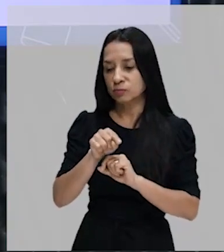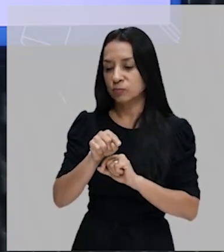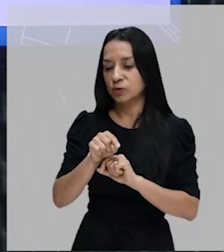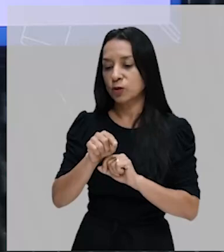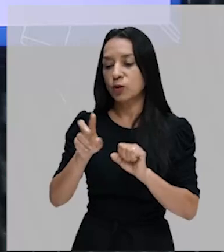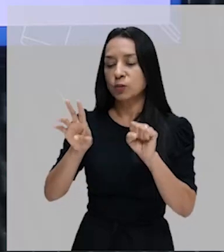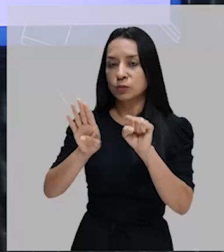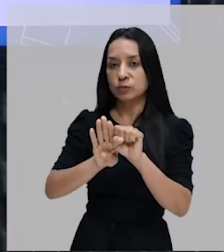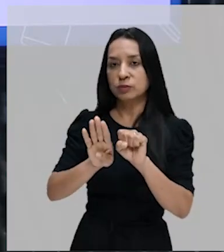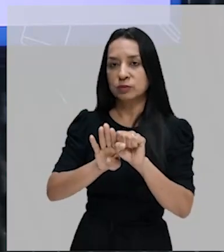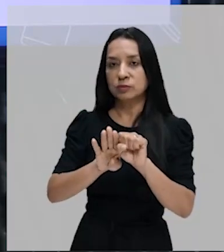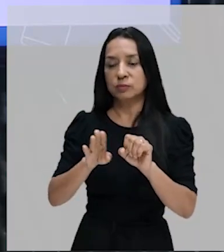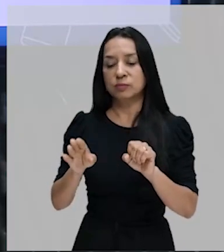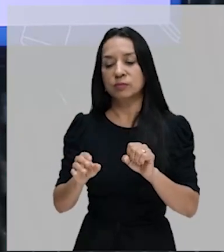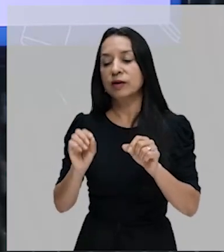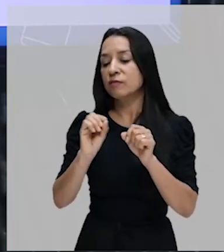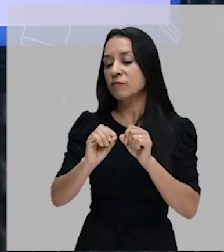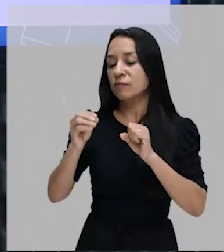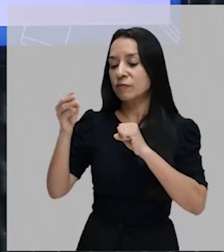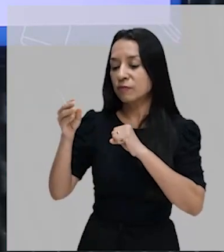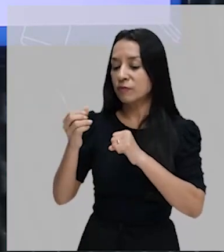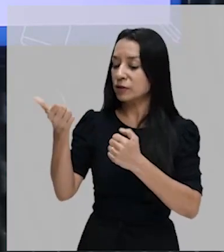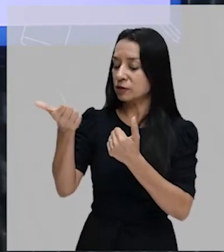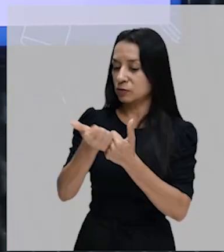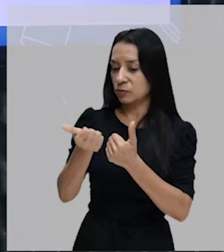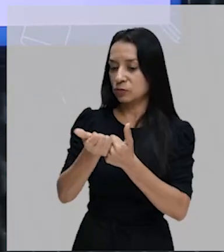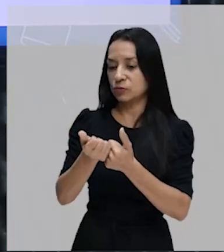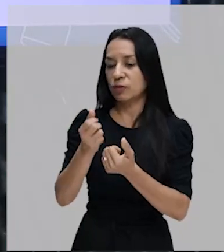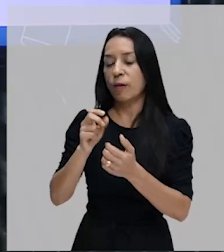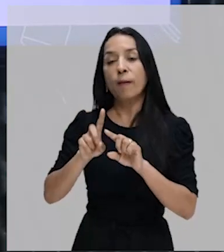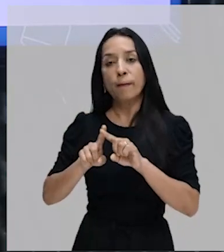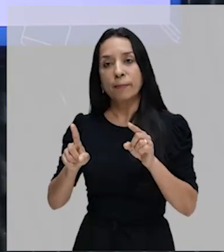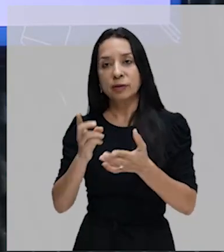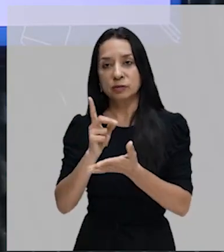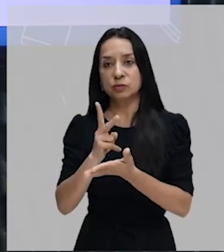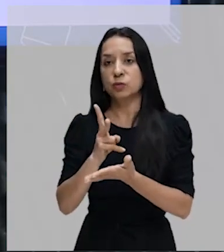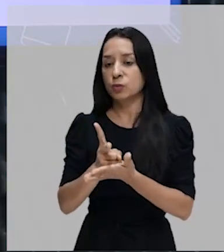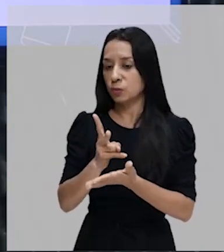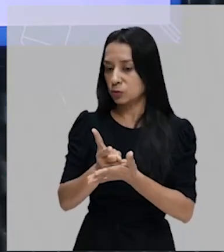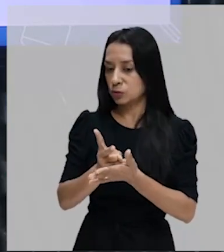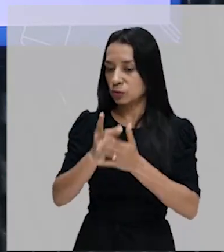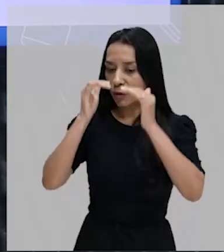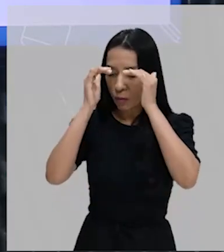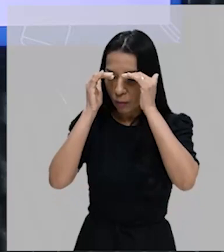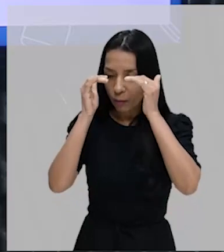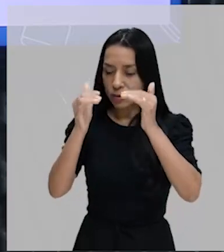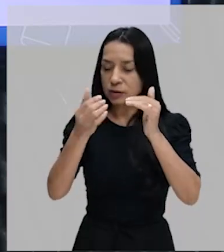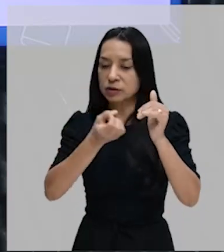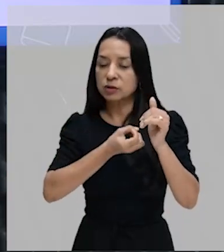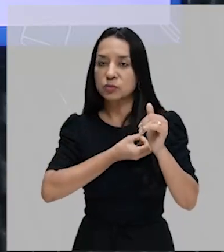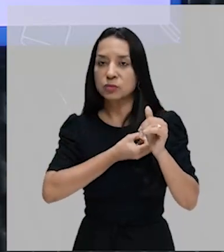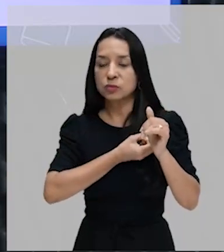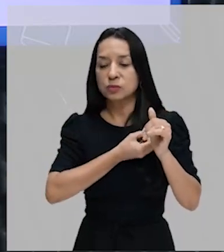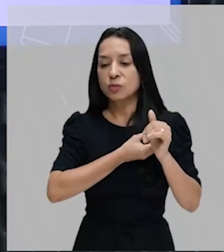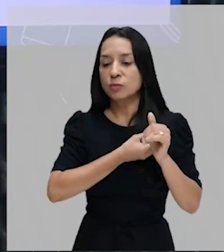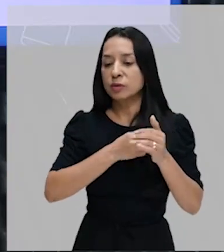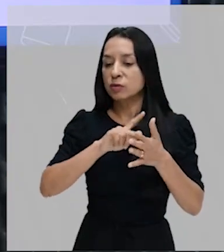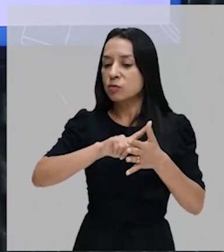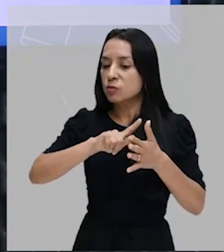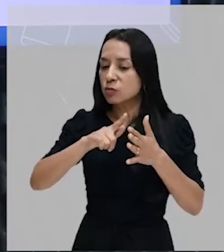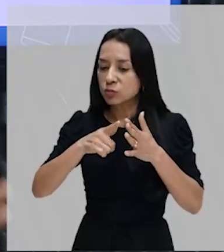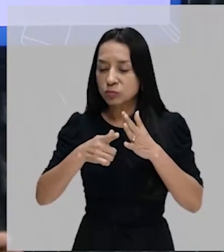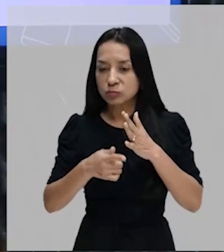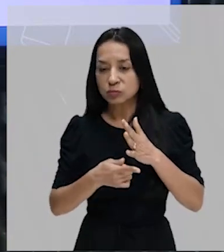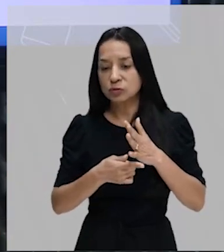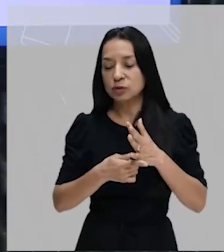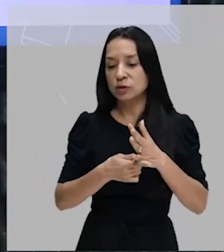substantivo. Tá? Ele faz a substituição, mas ele permanece obedecendo o número e o gênero desse.